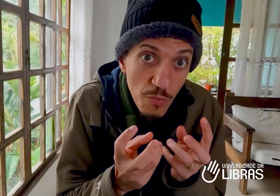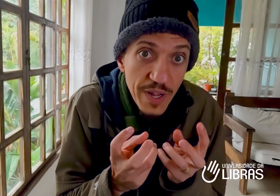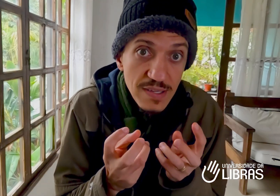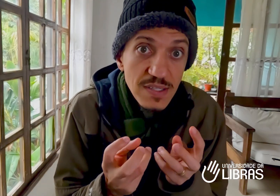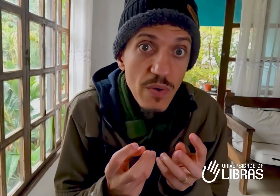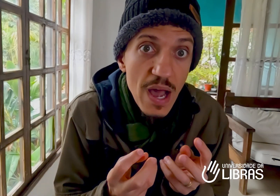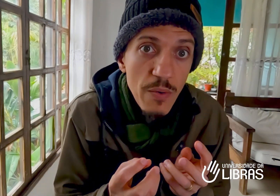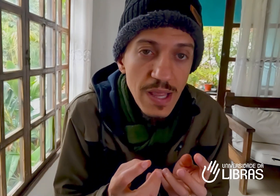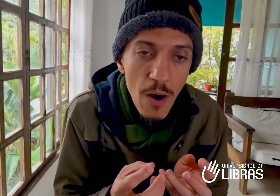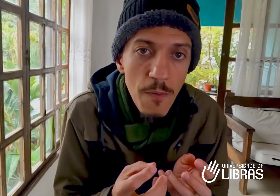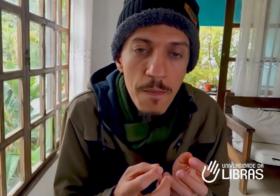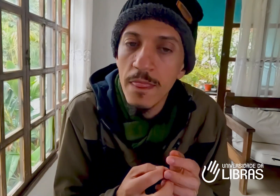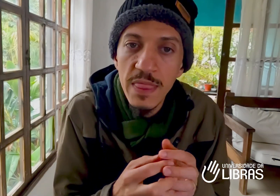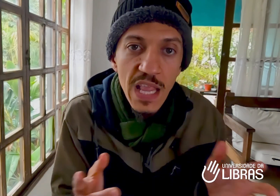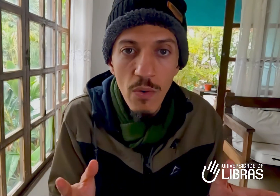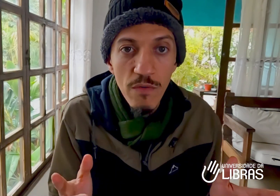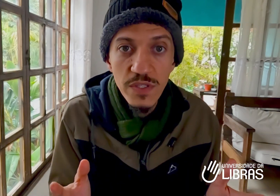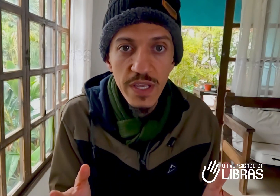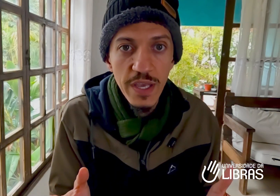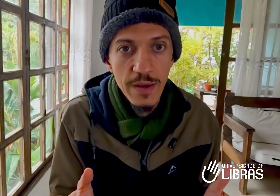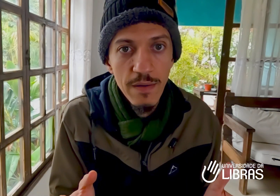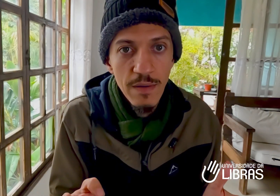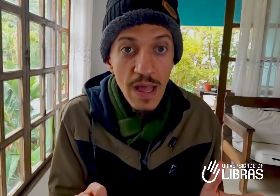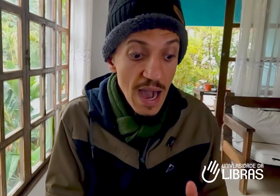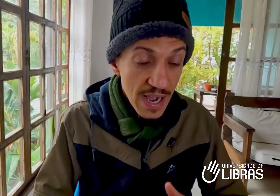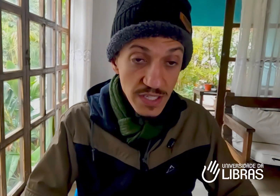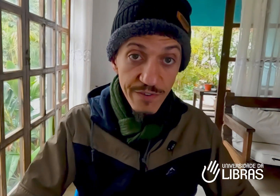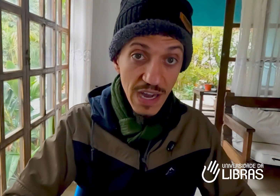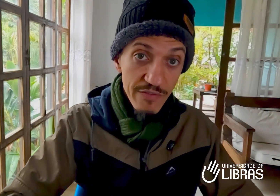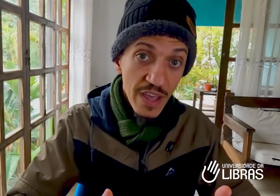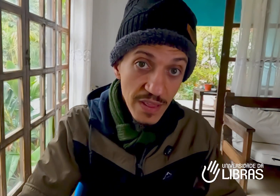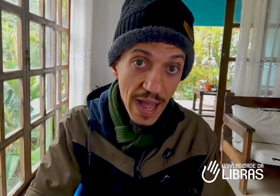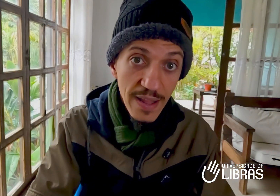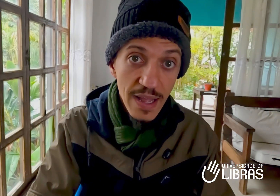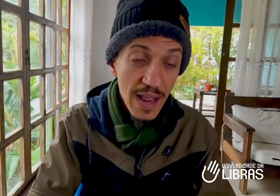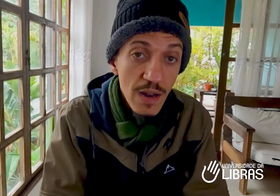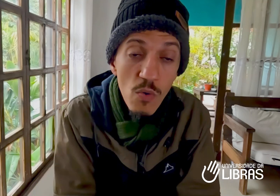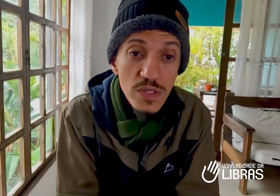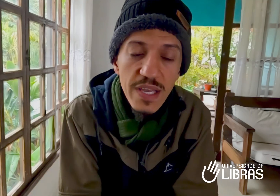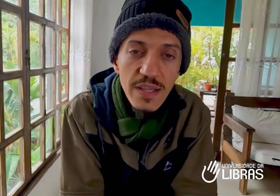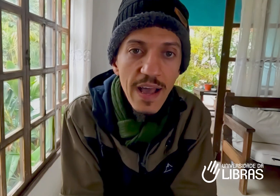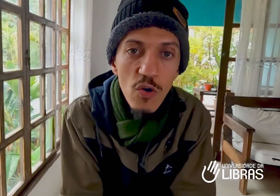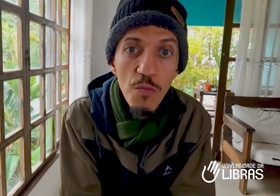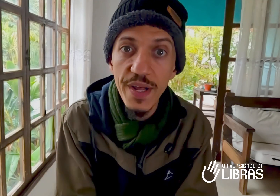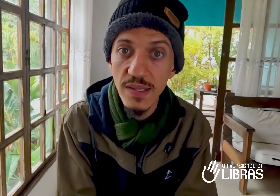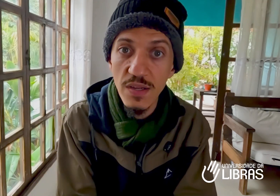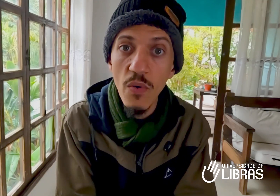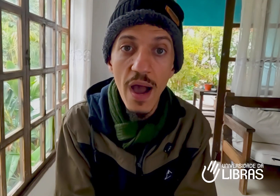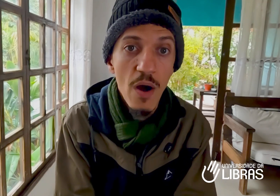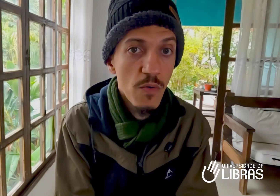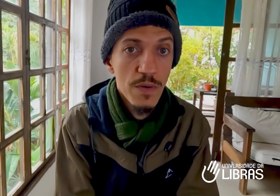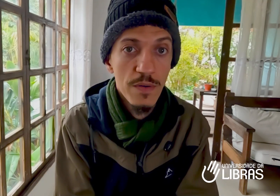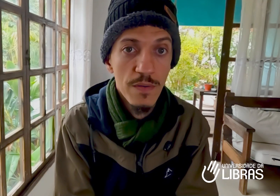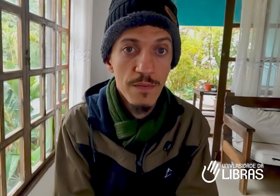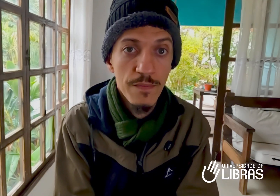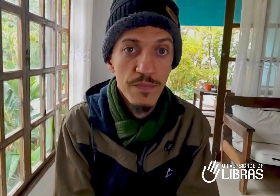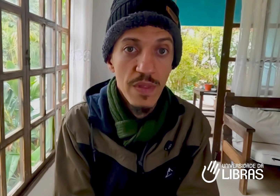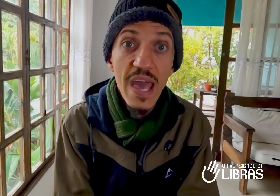até a comunicação real e tal, não conseguia. A Kátia ficava irritada, ela não conseguia ter a comunicação